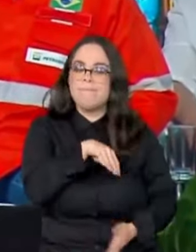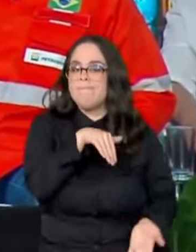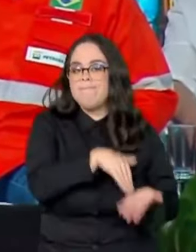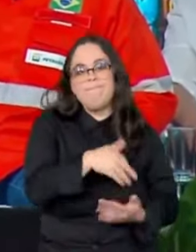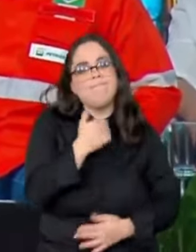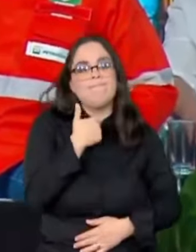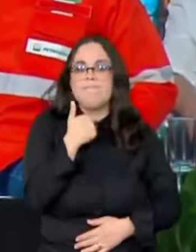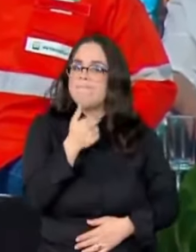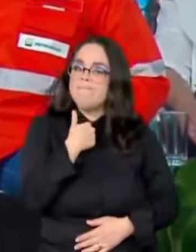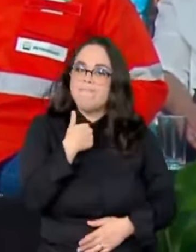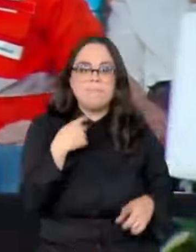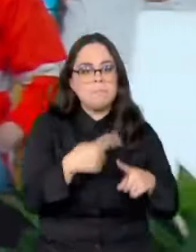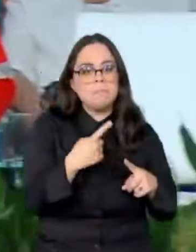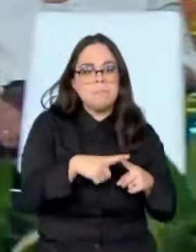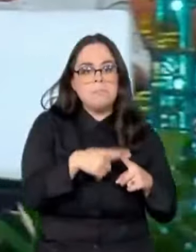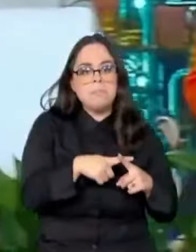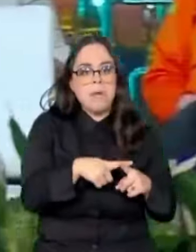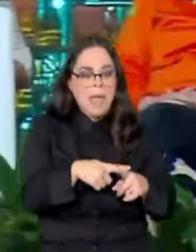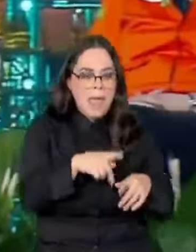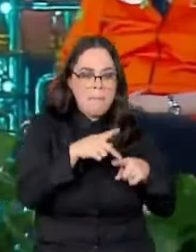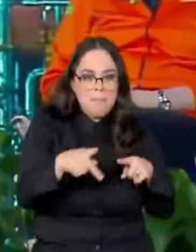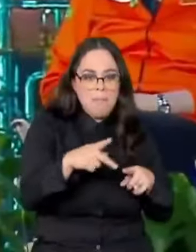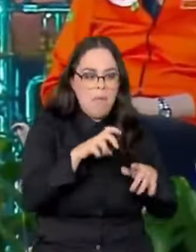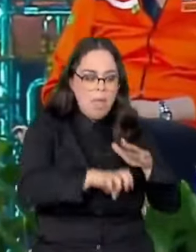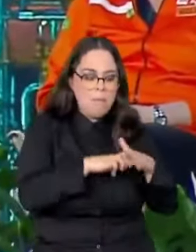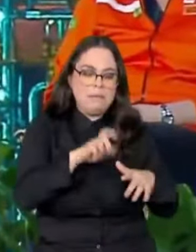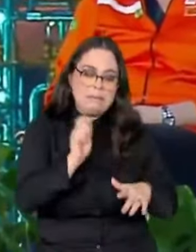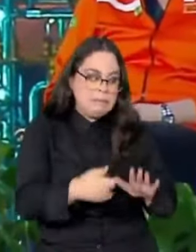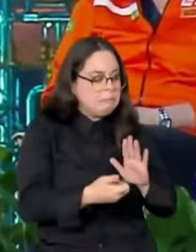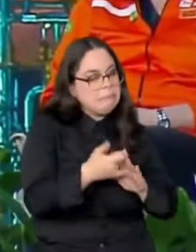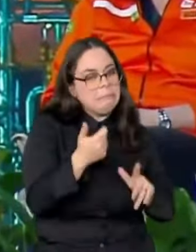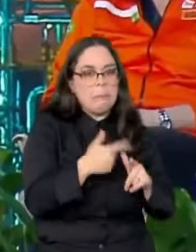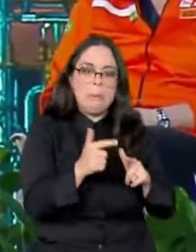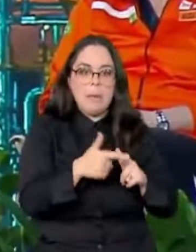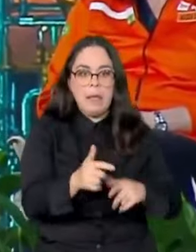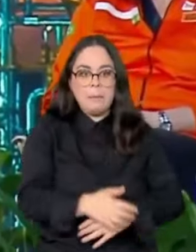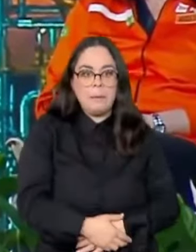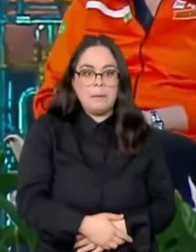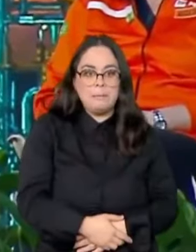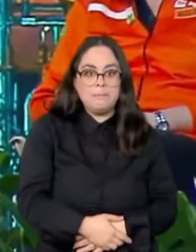e esse negócio de pleno emprego pode causar inflação.